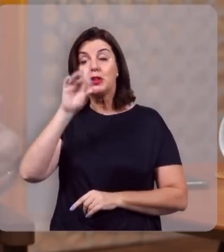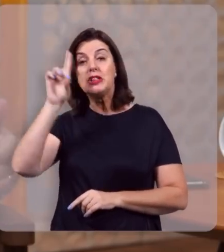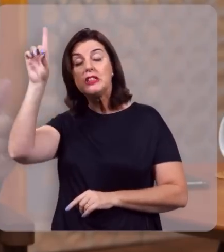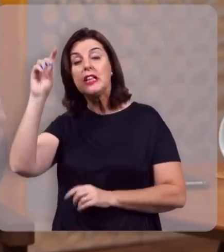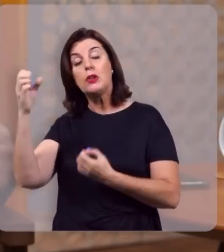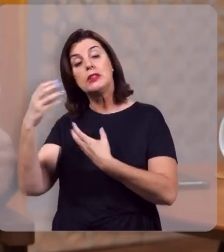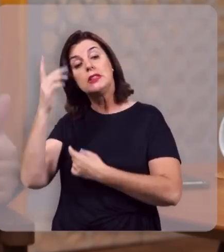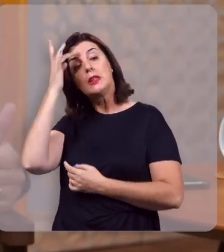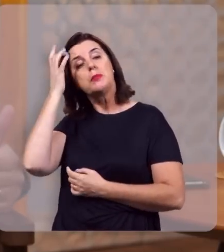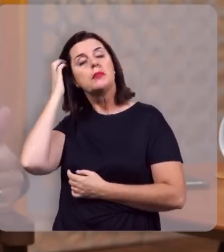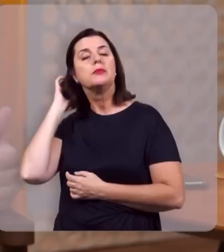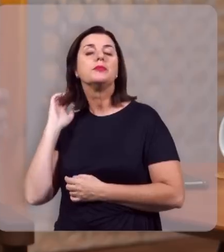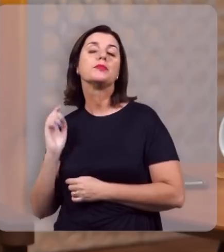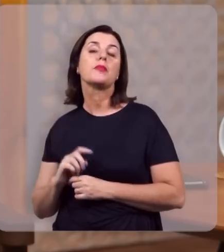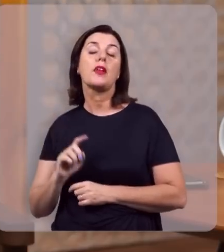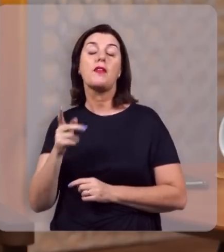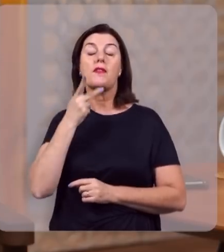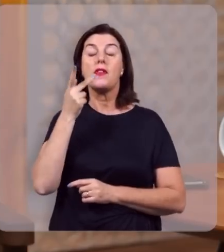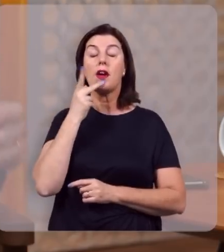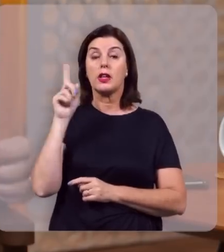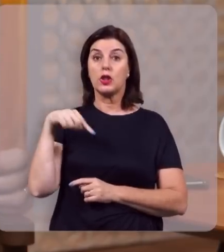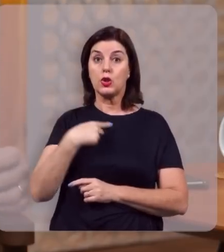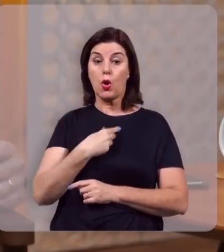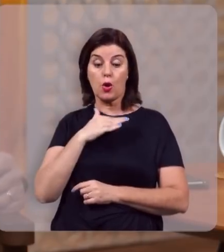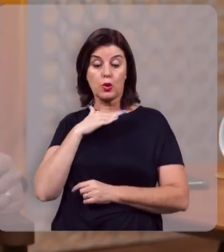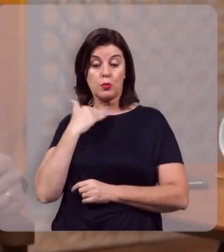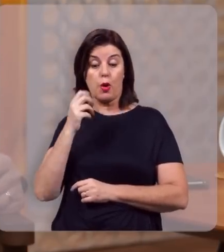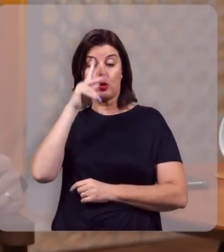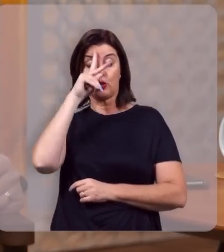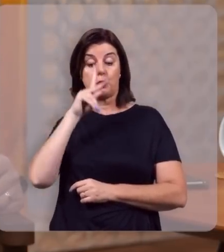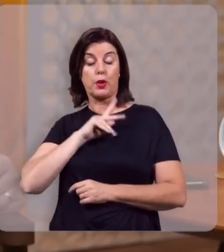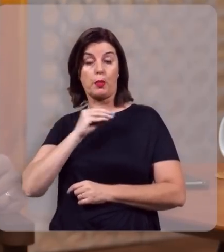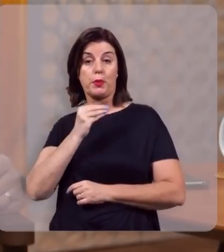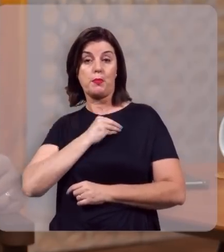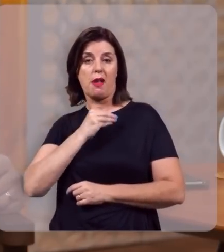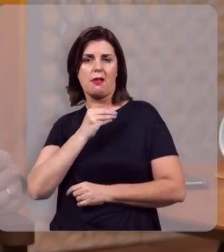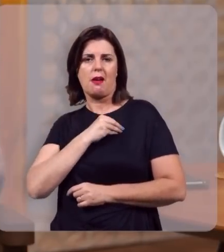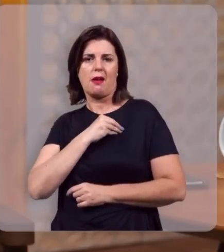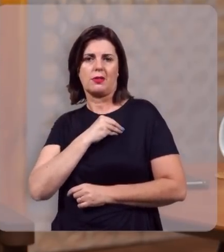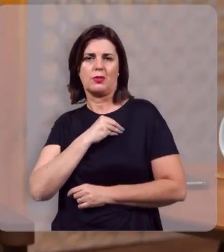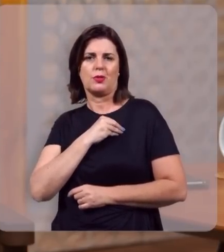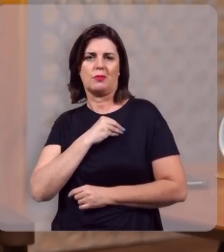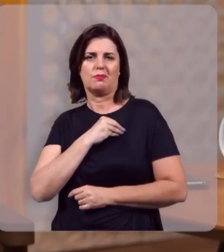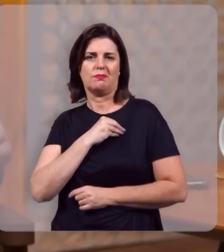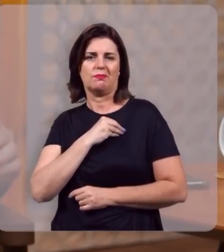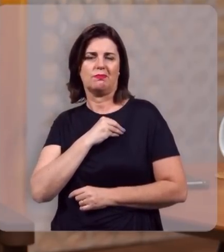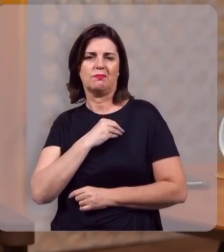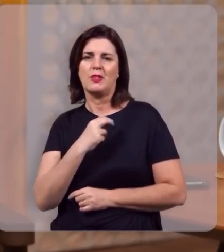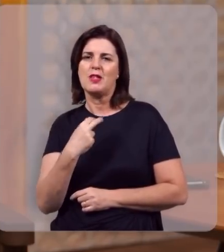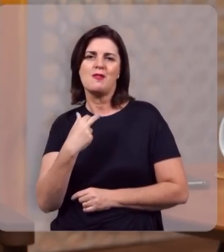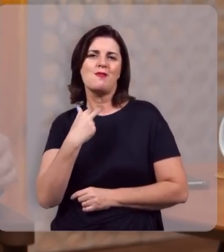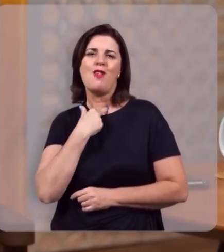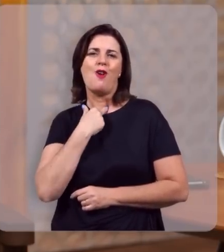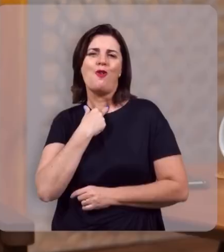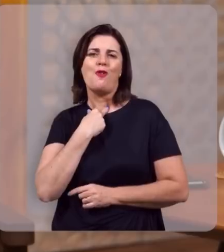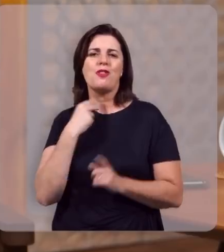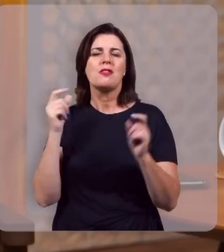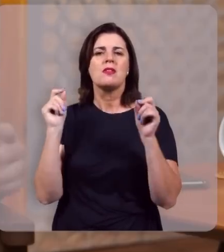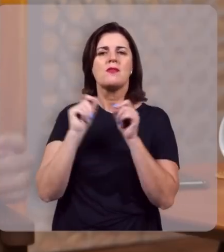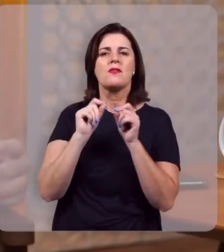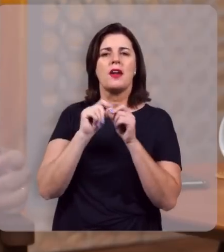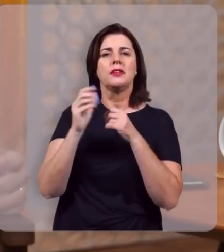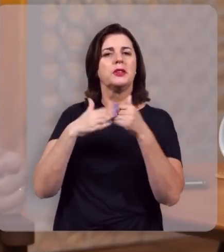Ela nos fala que nós estávamos mortos em nossos delitos e pecados, incapazes de